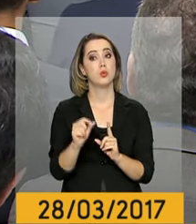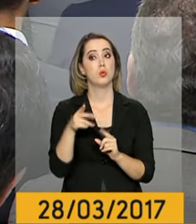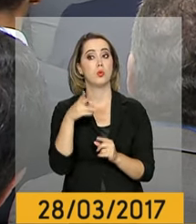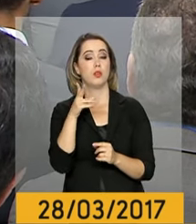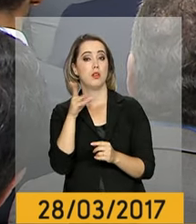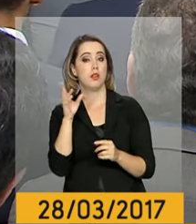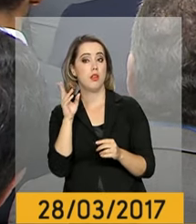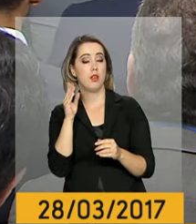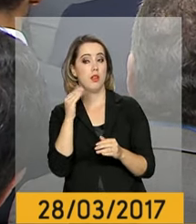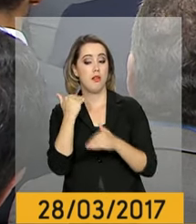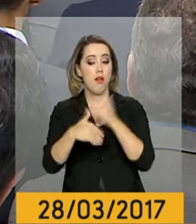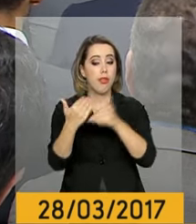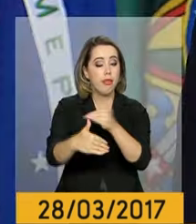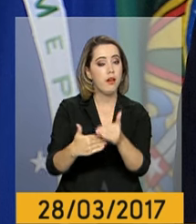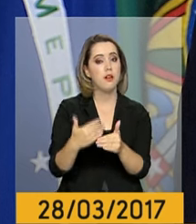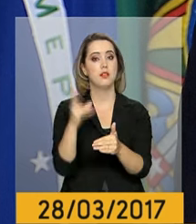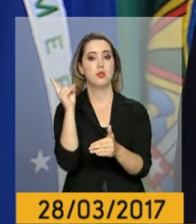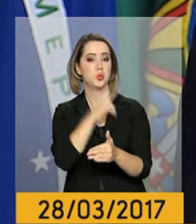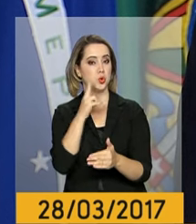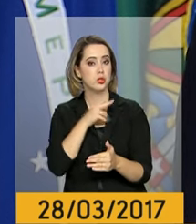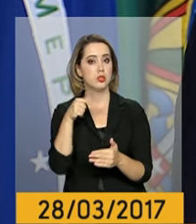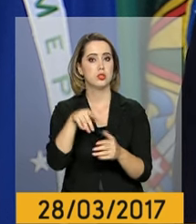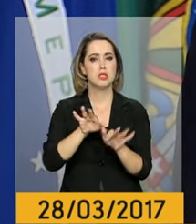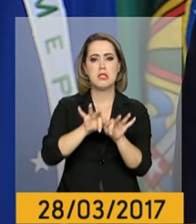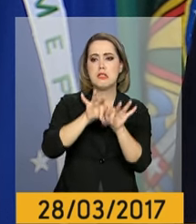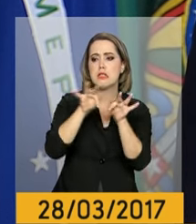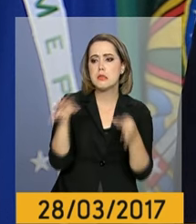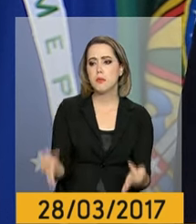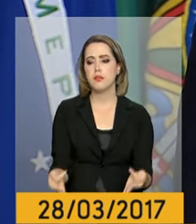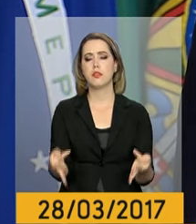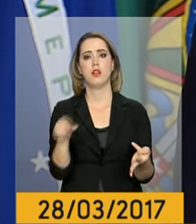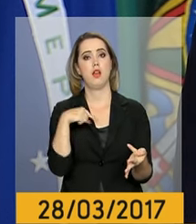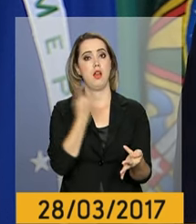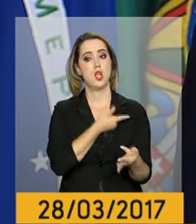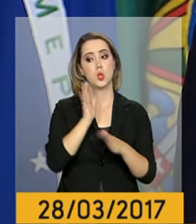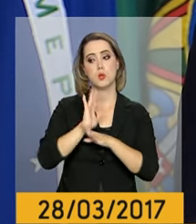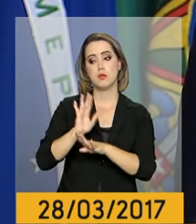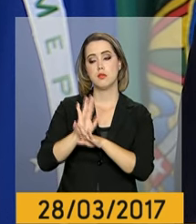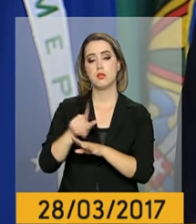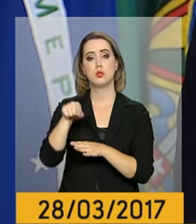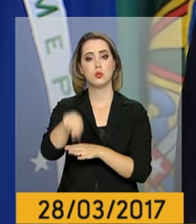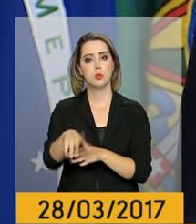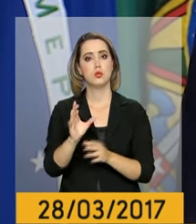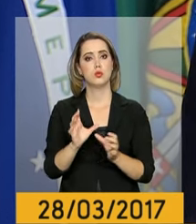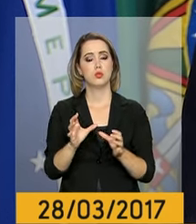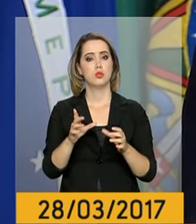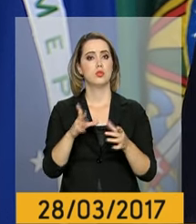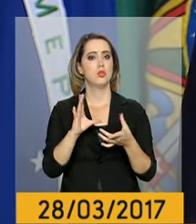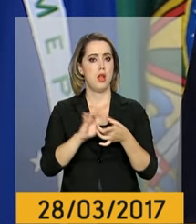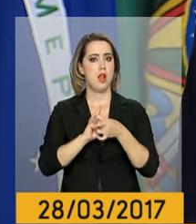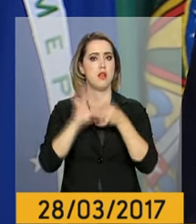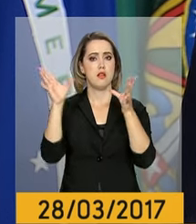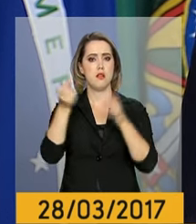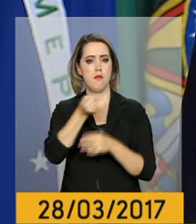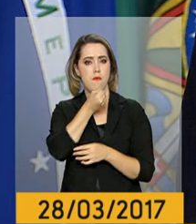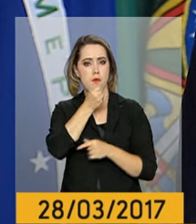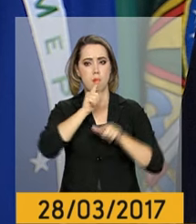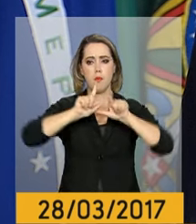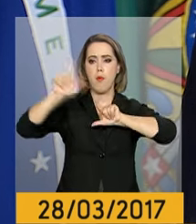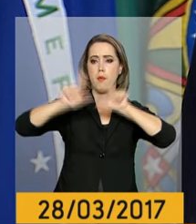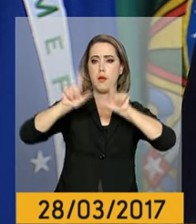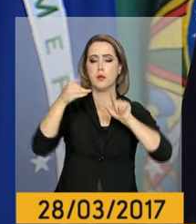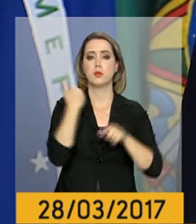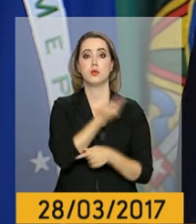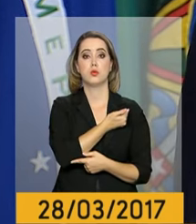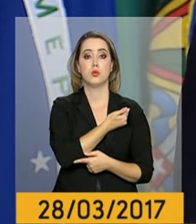e desburocratizar eu creio que é uma contribuição que nós damos à Imprensa Livre nosso país